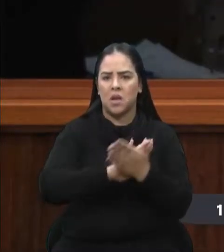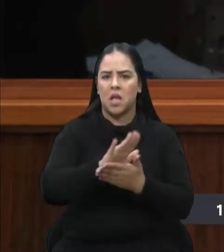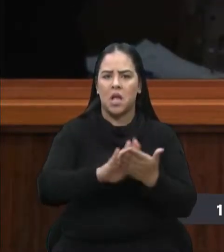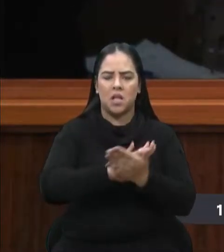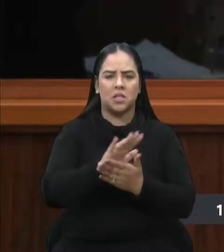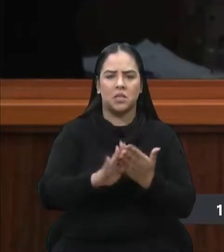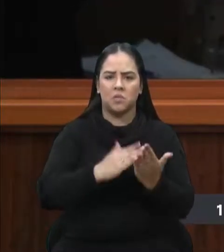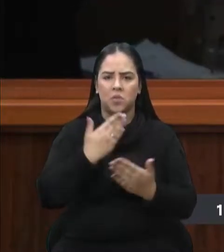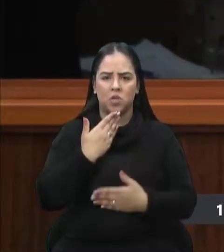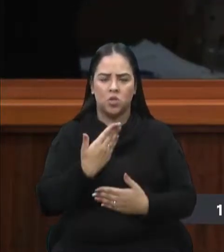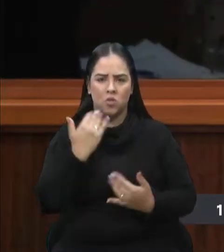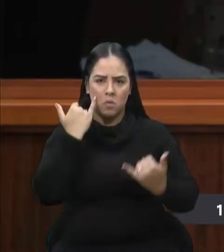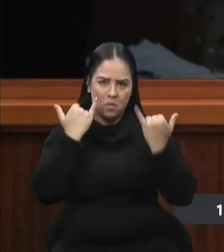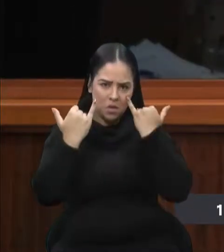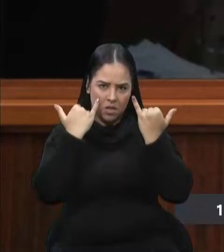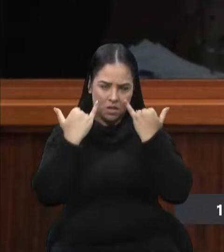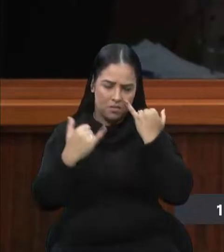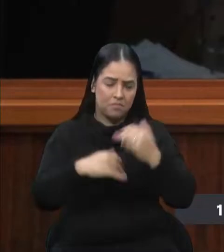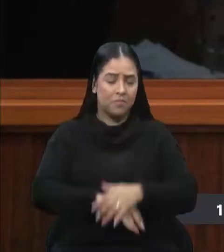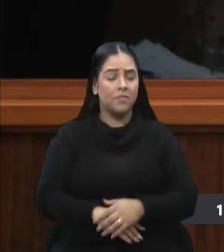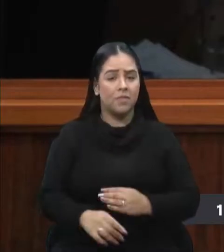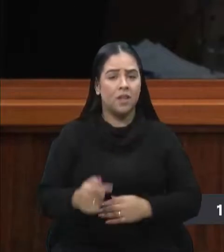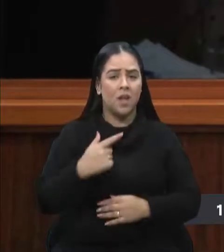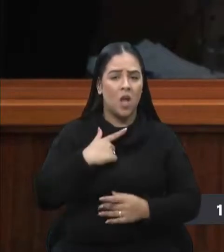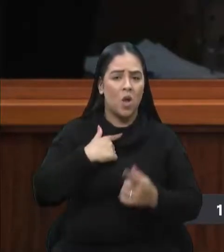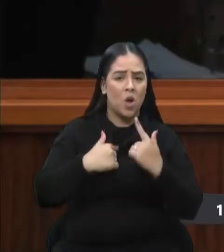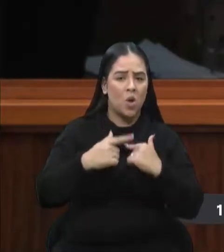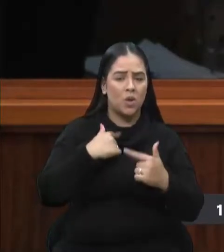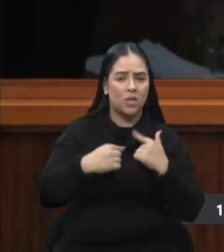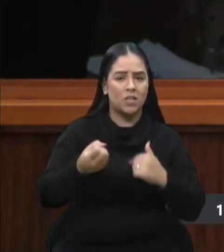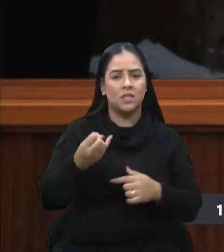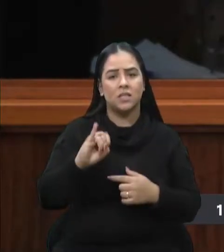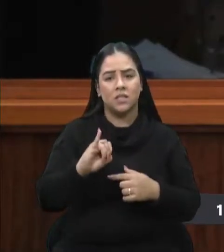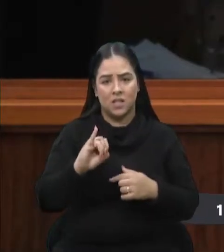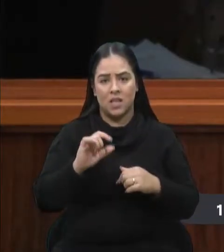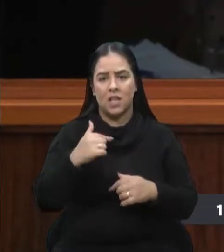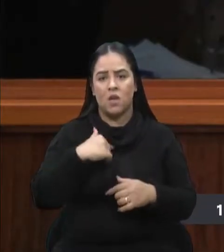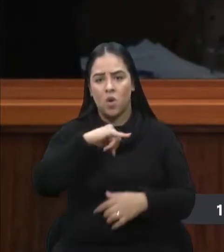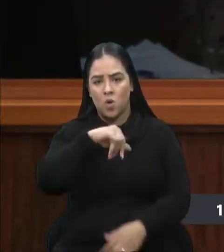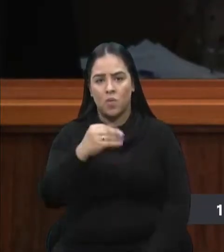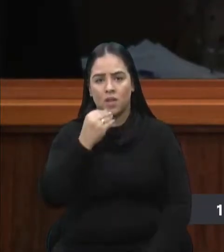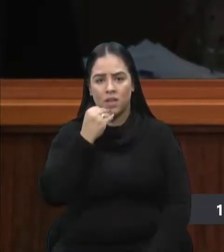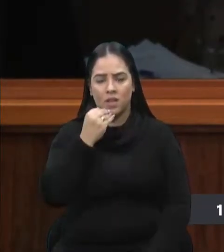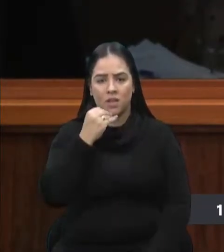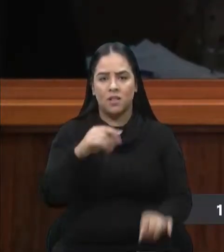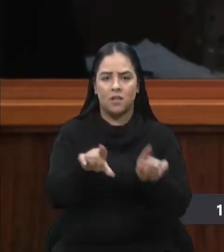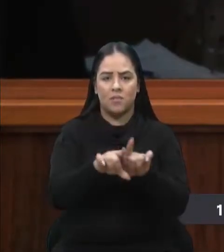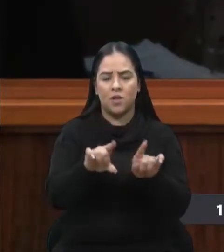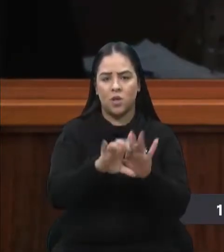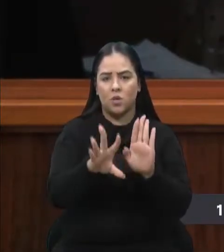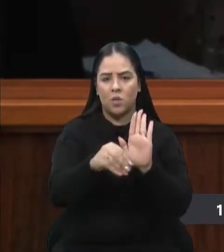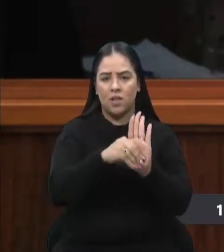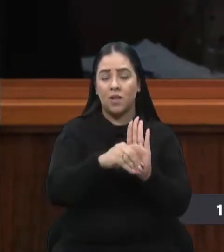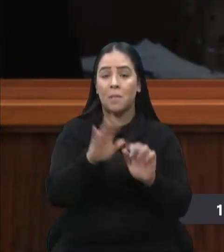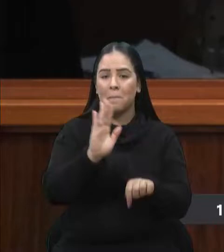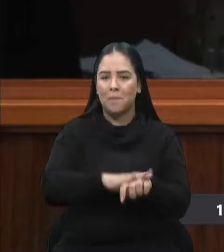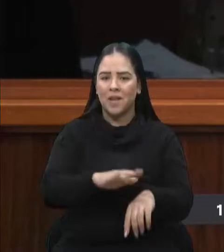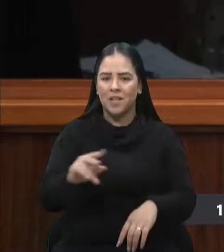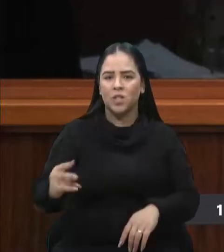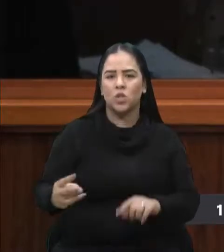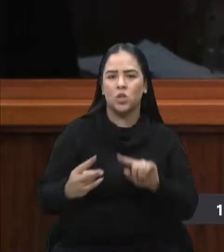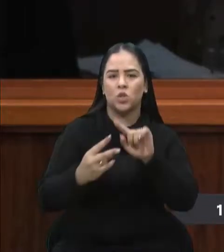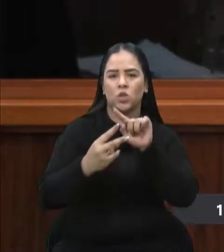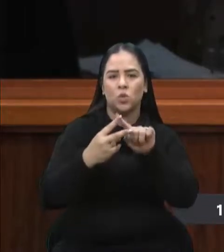Eu, aliás, gostaria de, se eu tivesse tido a oportunidade, incluía mais, inclusive, duas